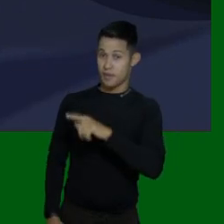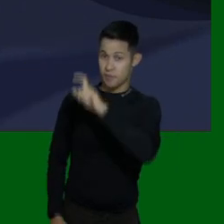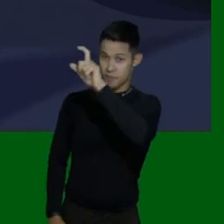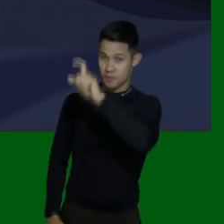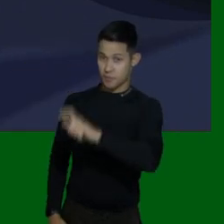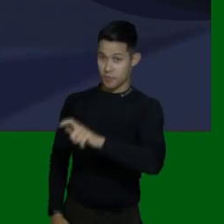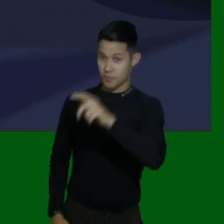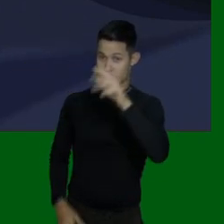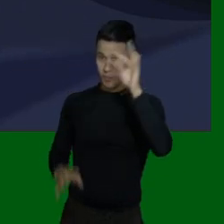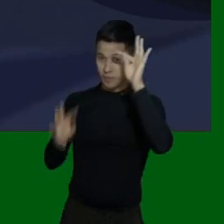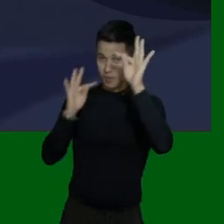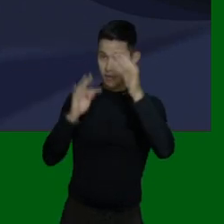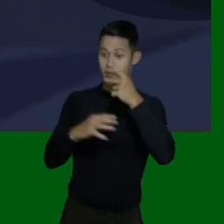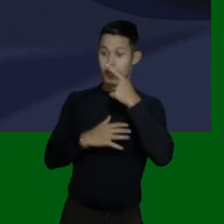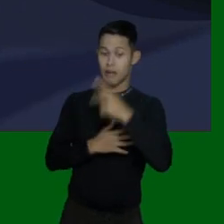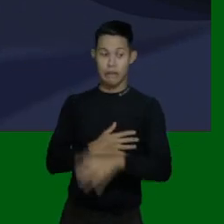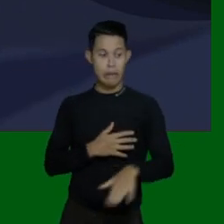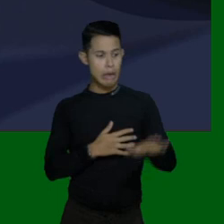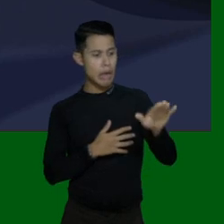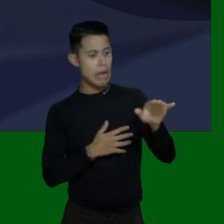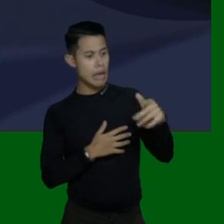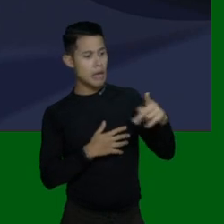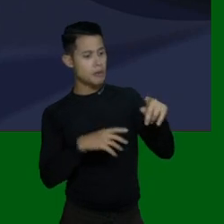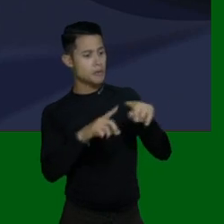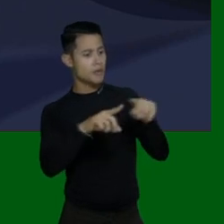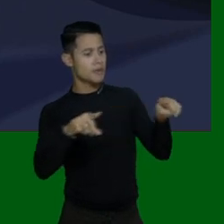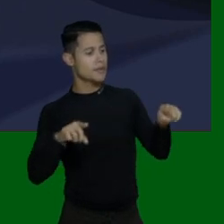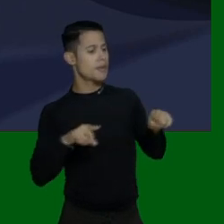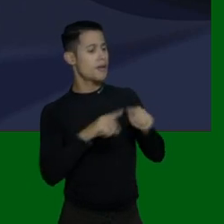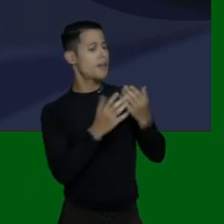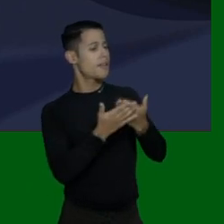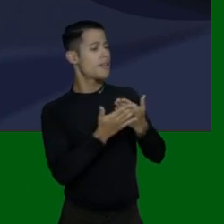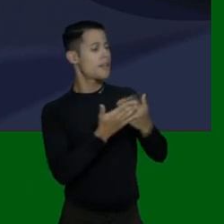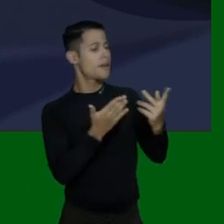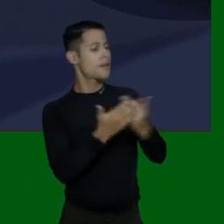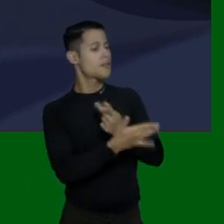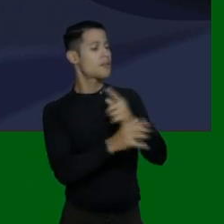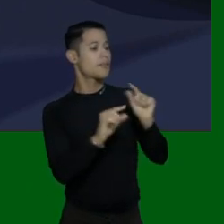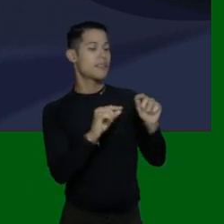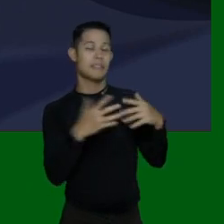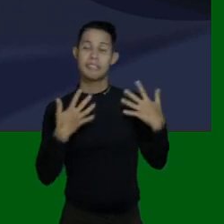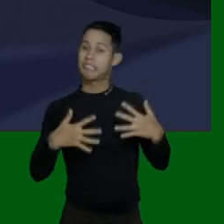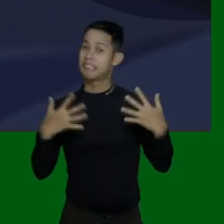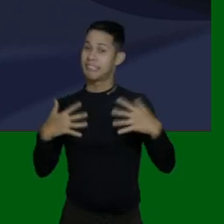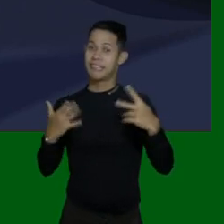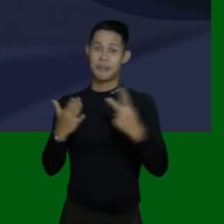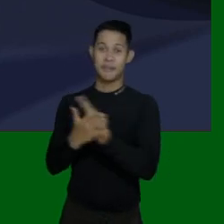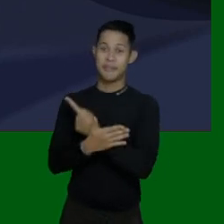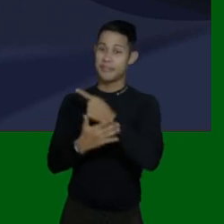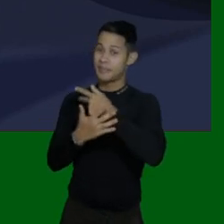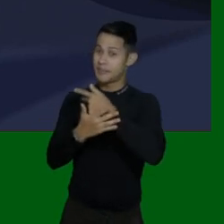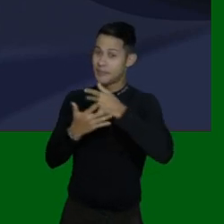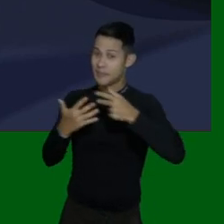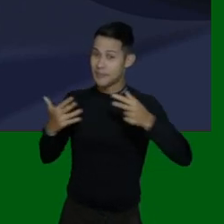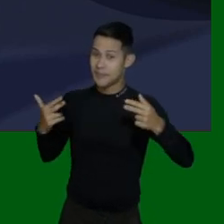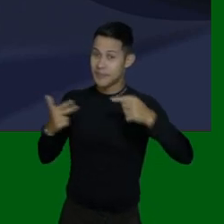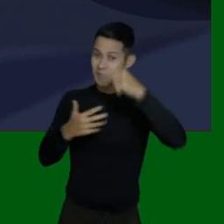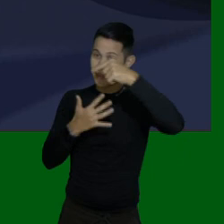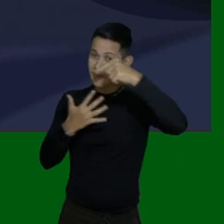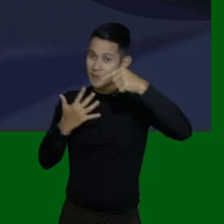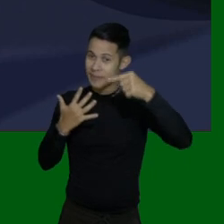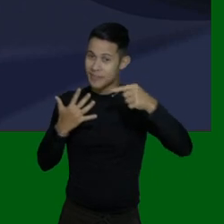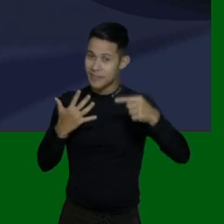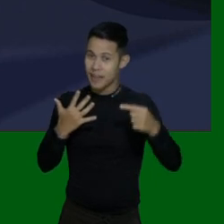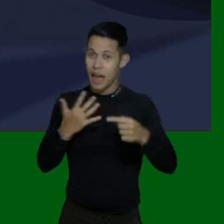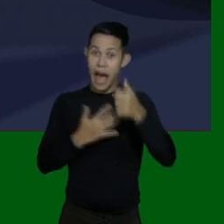o que que aconteceu na tua sala Elian eu disse ah Aconteceu tanta coisa vocês Nem sabem a mãe lá fora diz Eliane aconteceu alguma